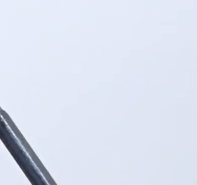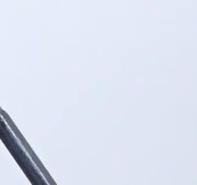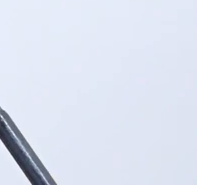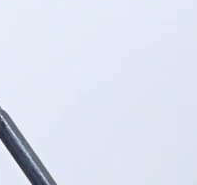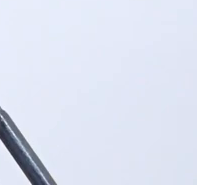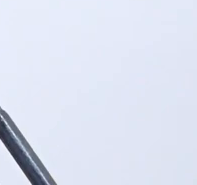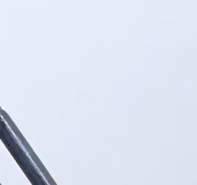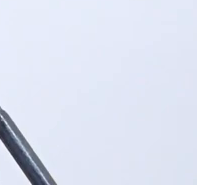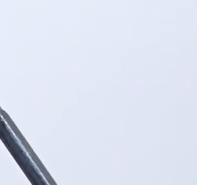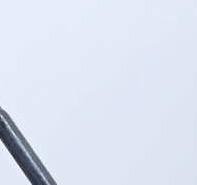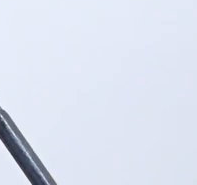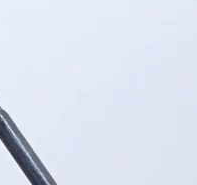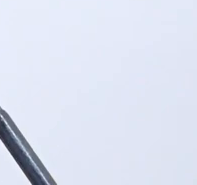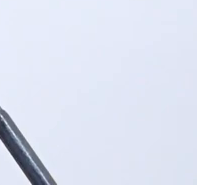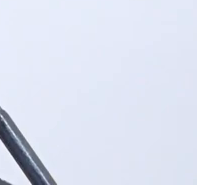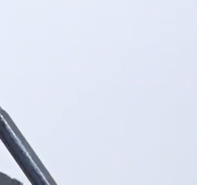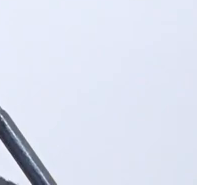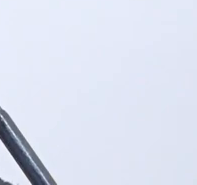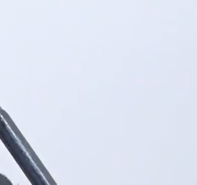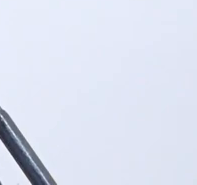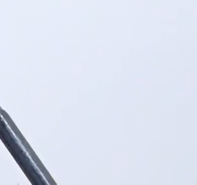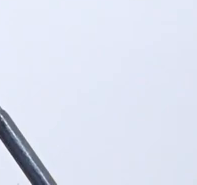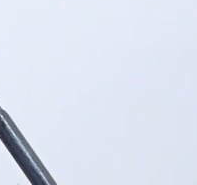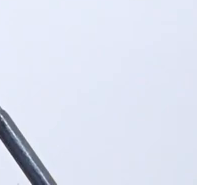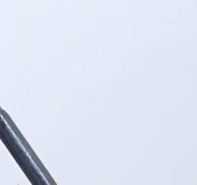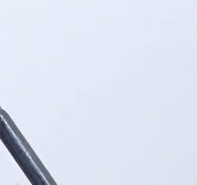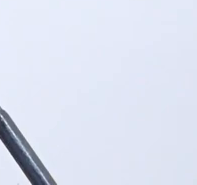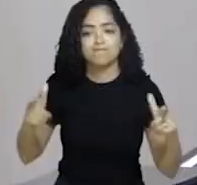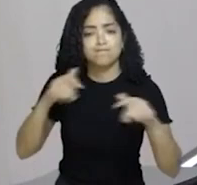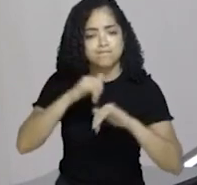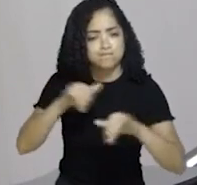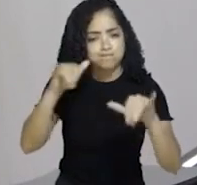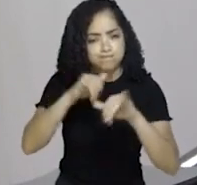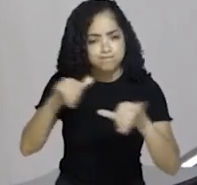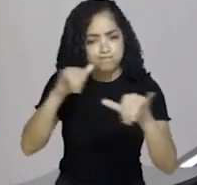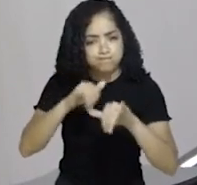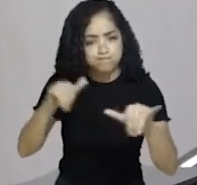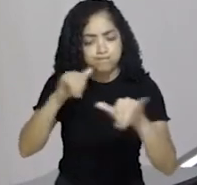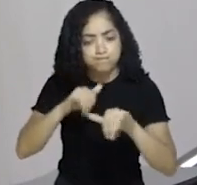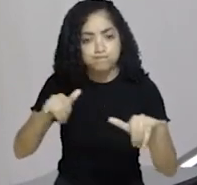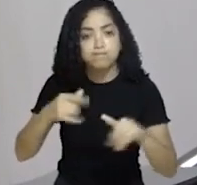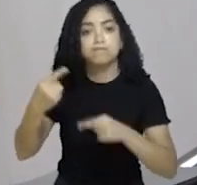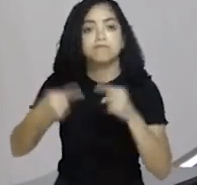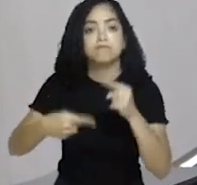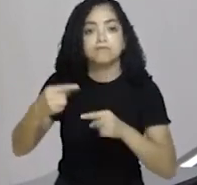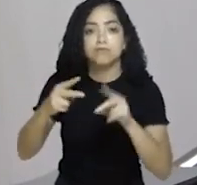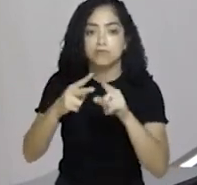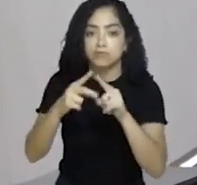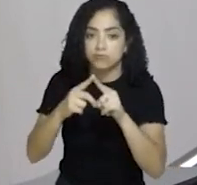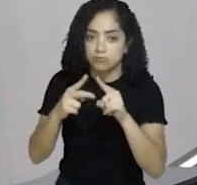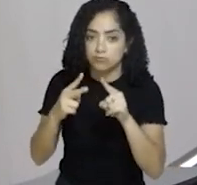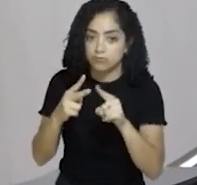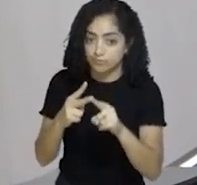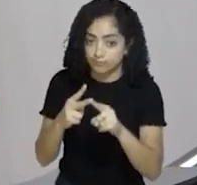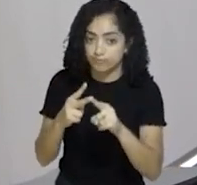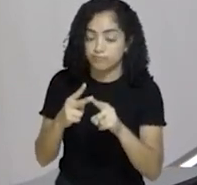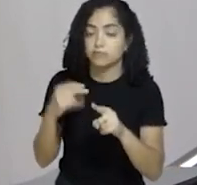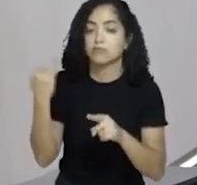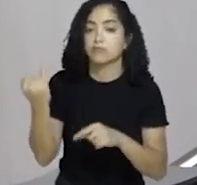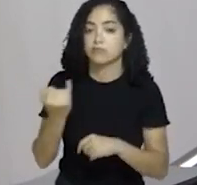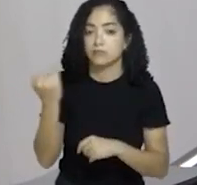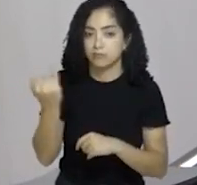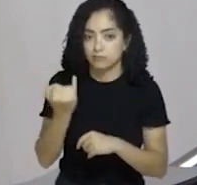de unidades de geração de energia nas barragens e já vamos discutir dois pontos muito importantes naquele momento